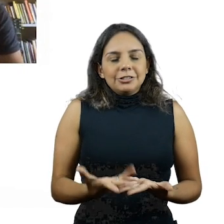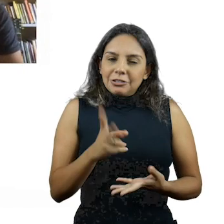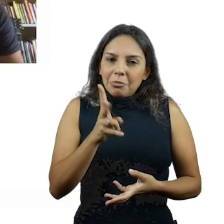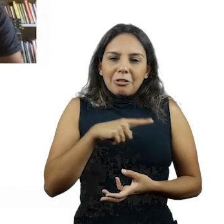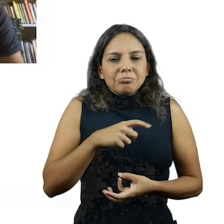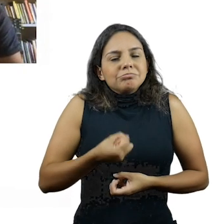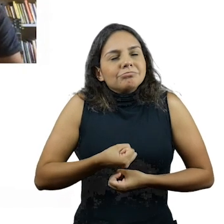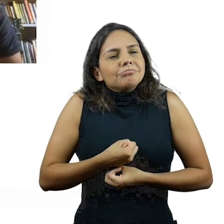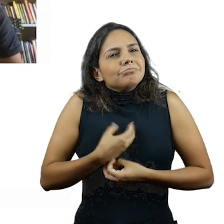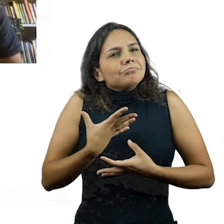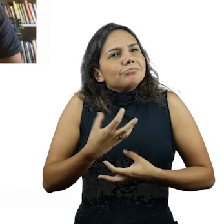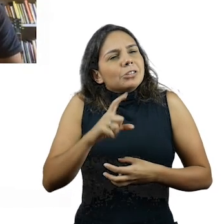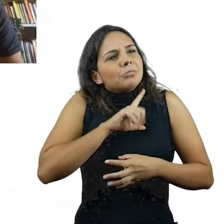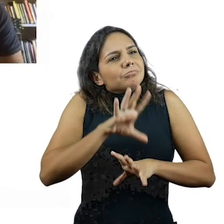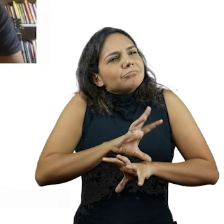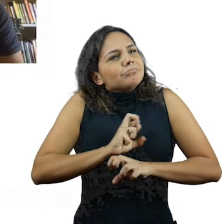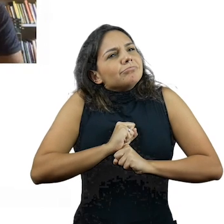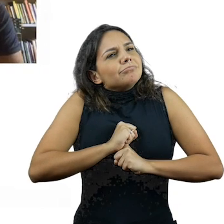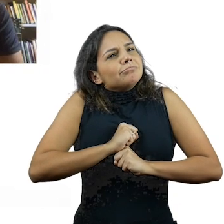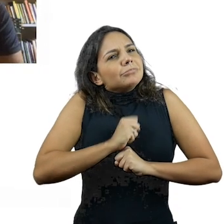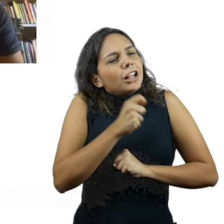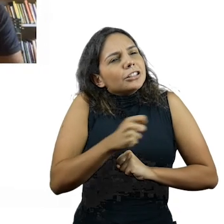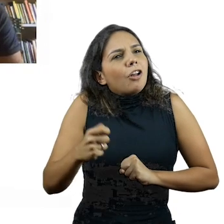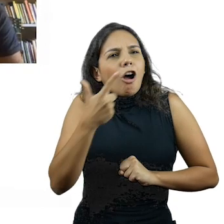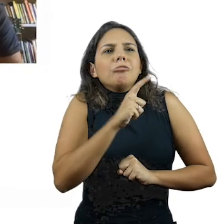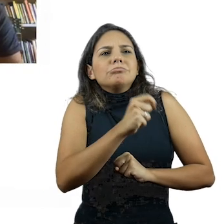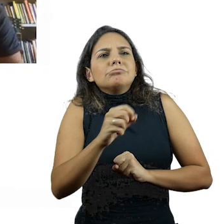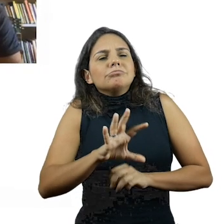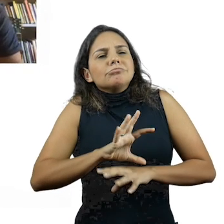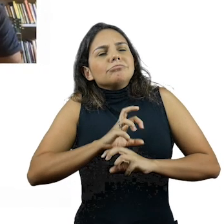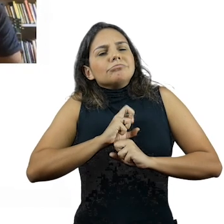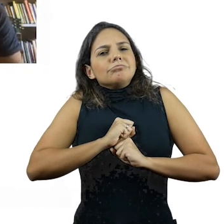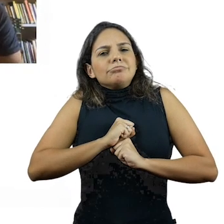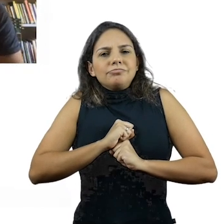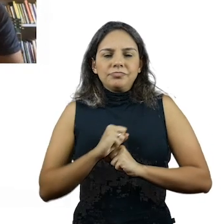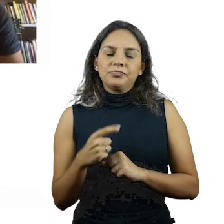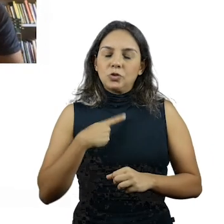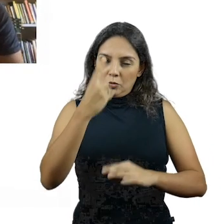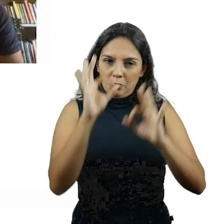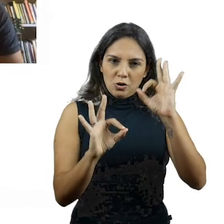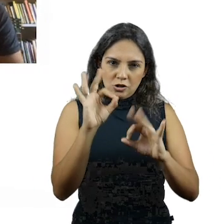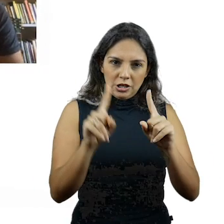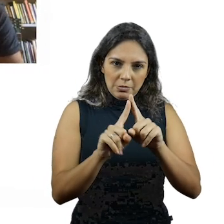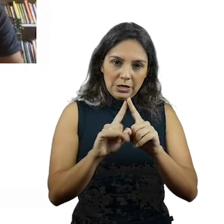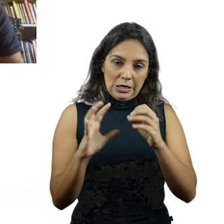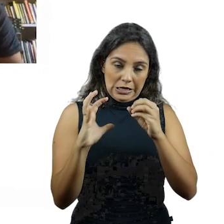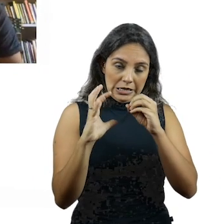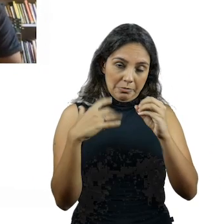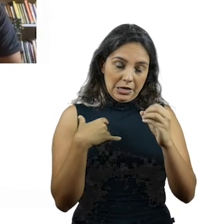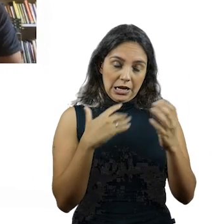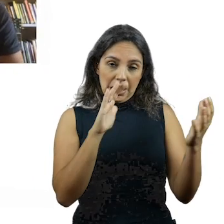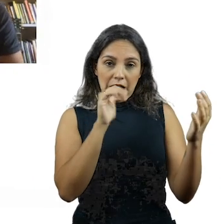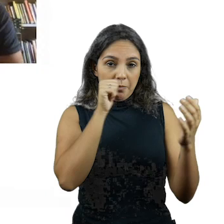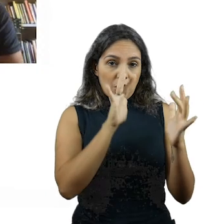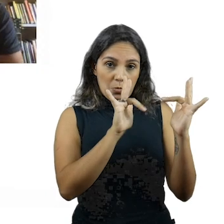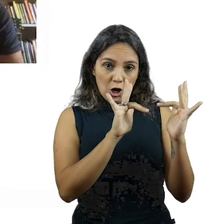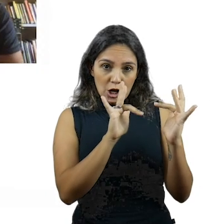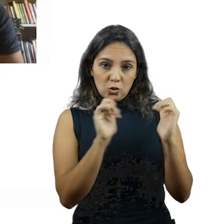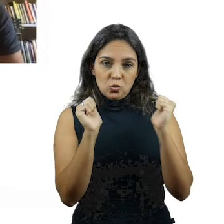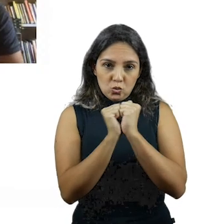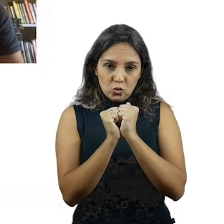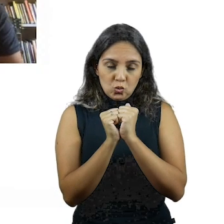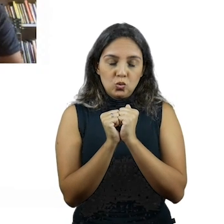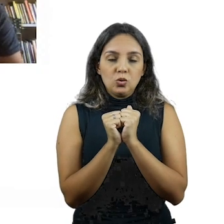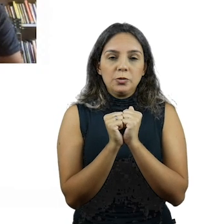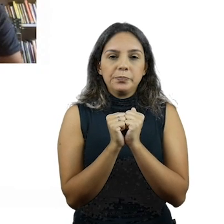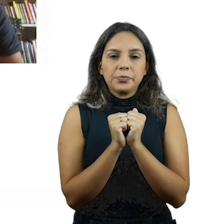nem para escrever. Eu estou tocando um projeto, né, aliás, antes da pandemia com a minha namorada, né, com a Mel, que se chama Movimento